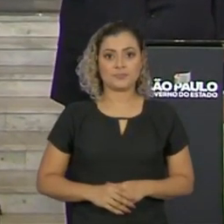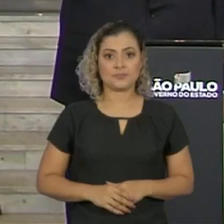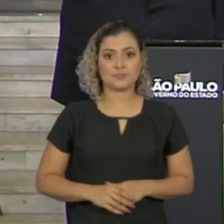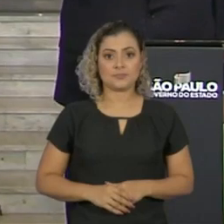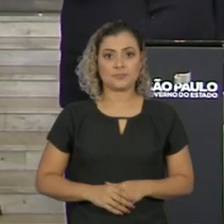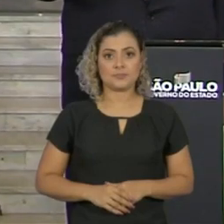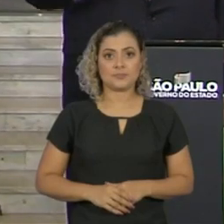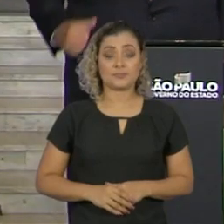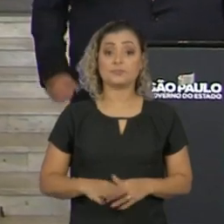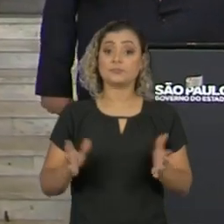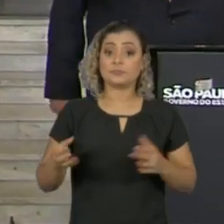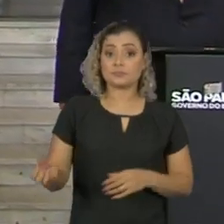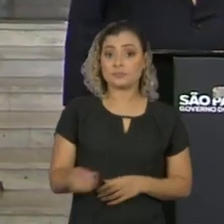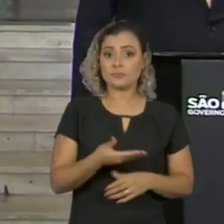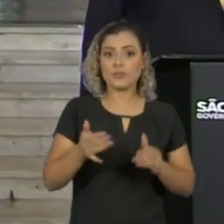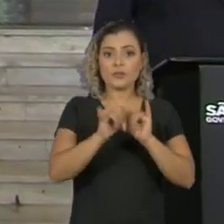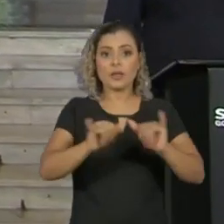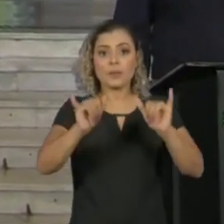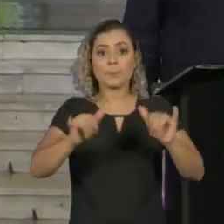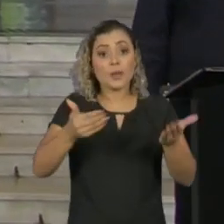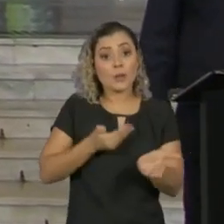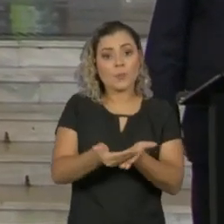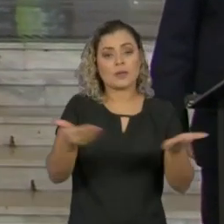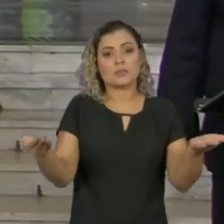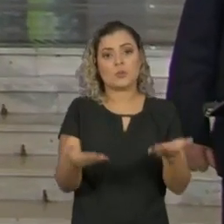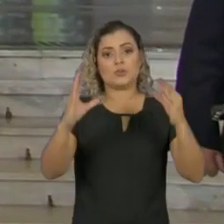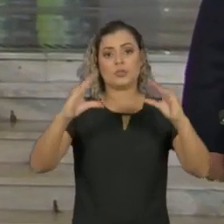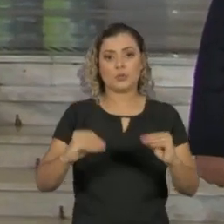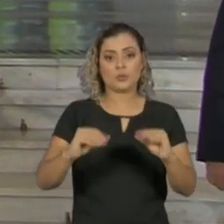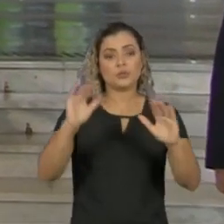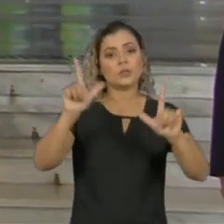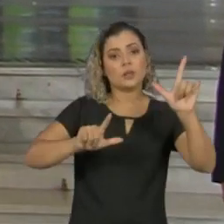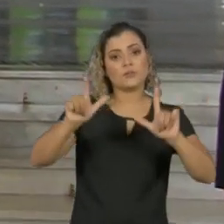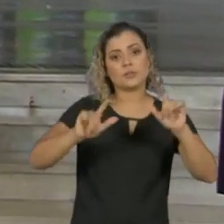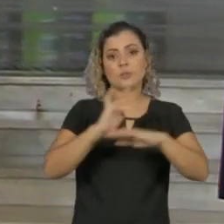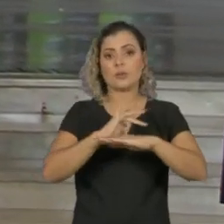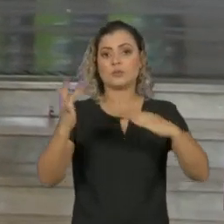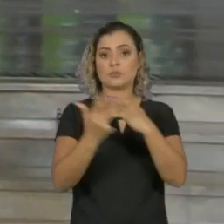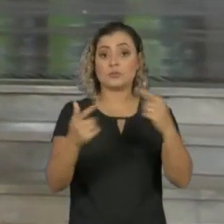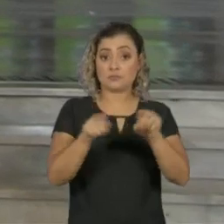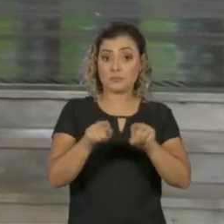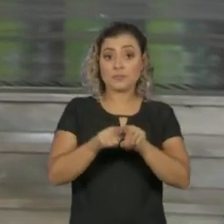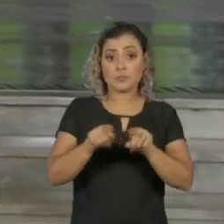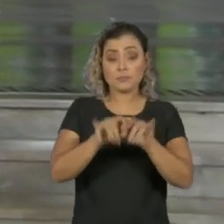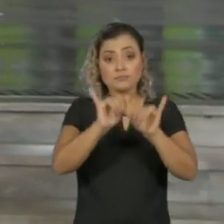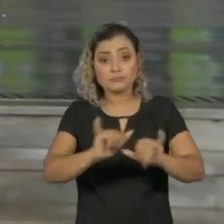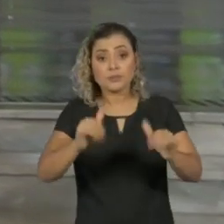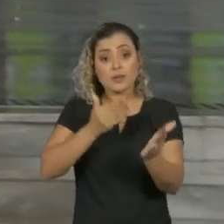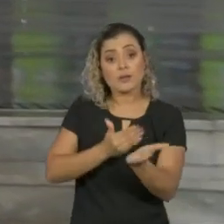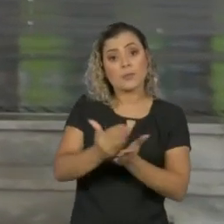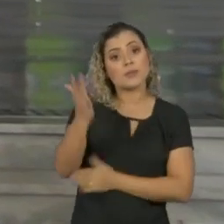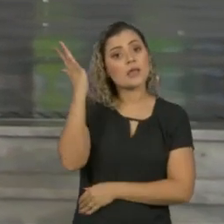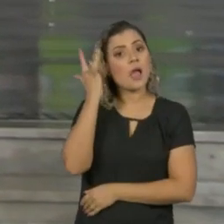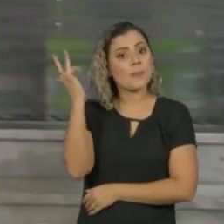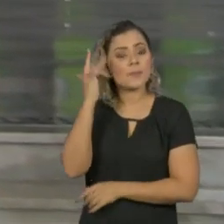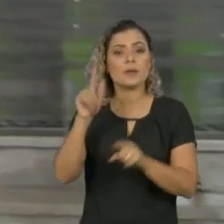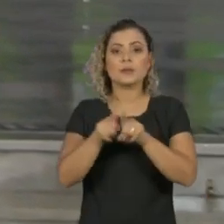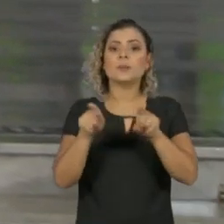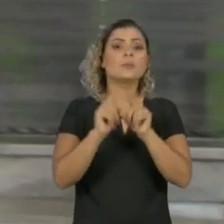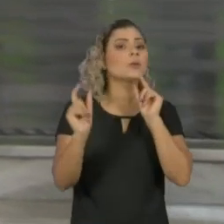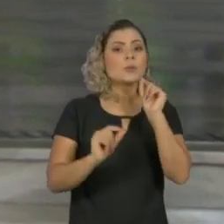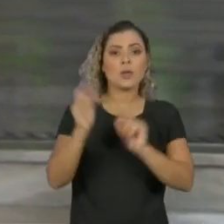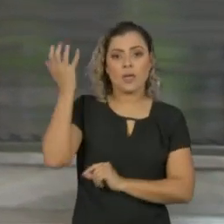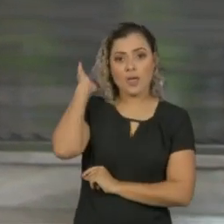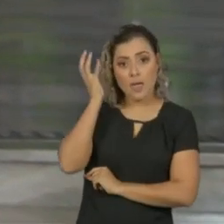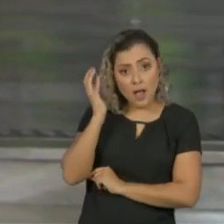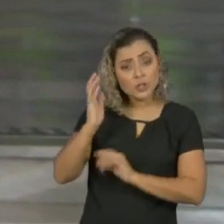Essa nova campanha começa a ser veiculada, repito, hoje à noite nas redes de televisão, nas redes sociais também e a partir da manhã nas redes de